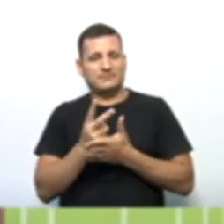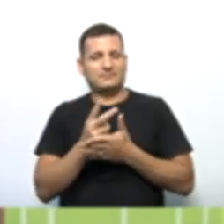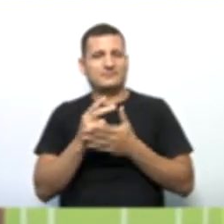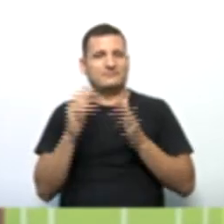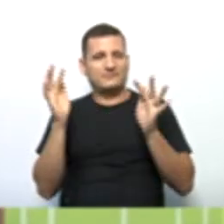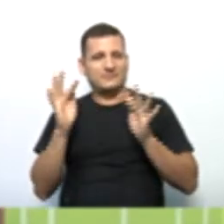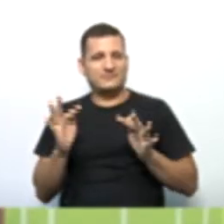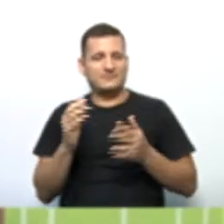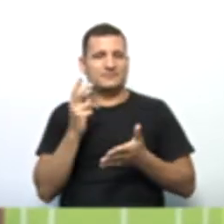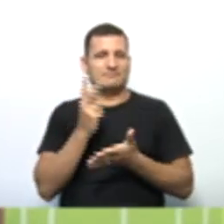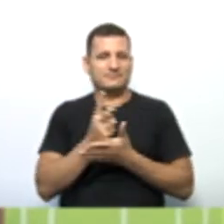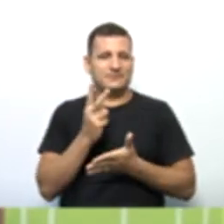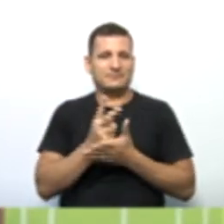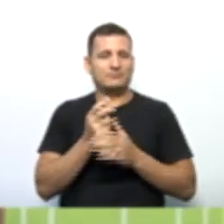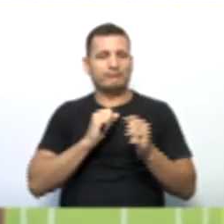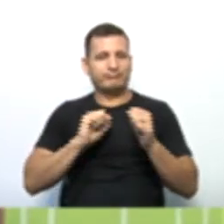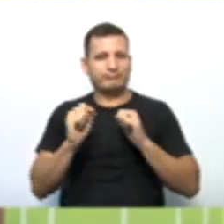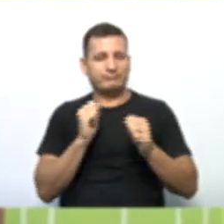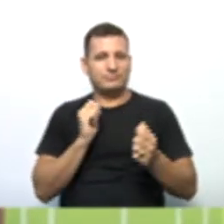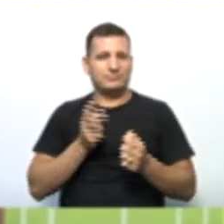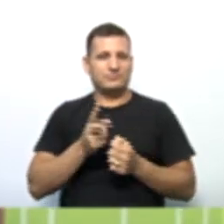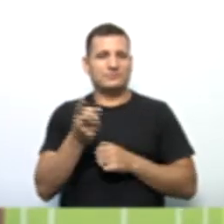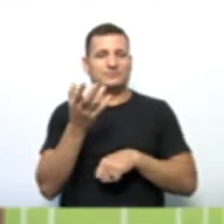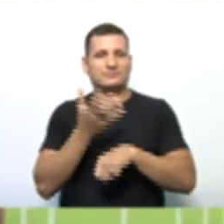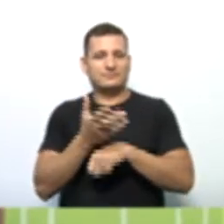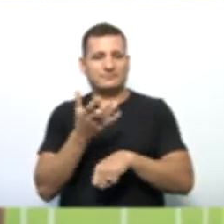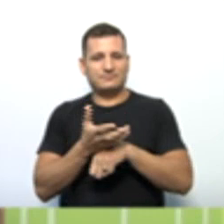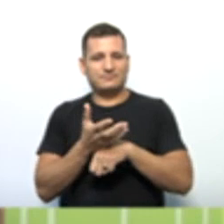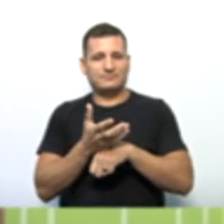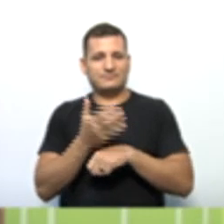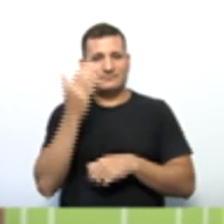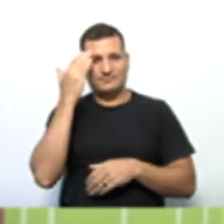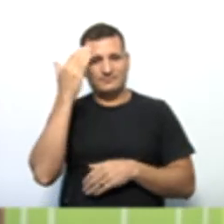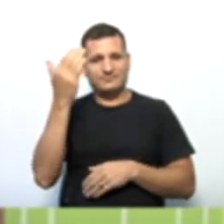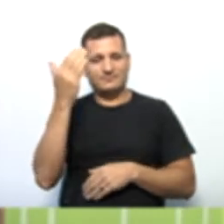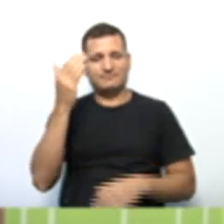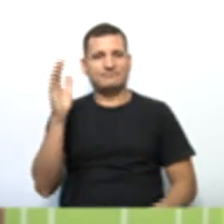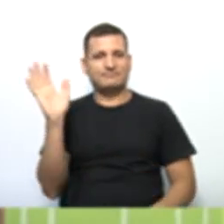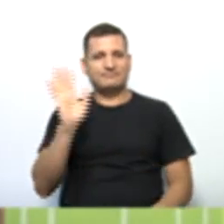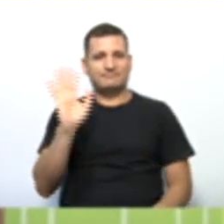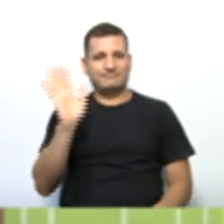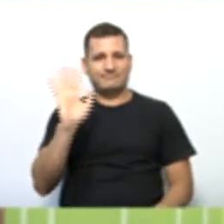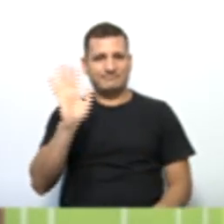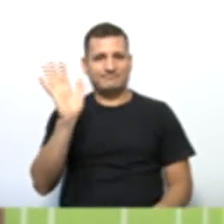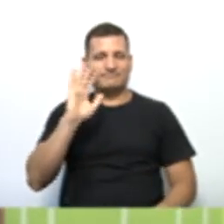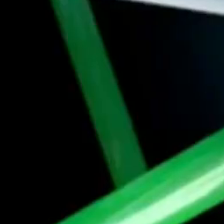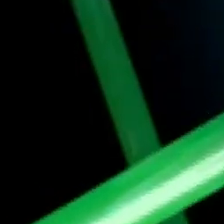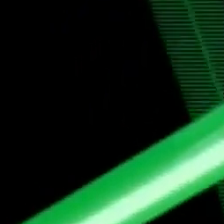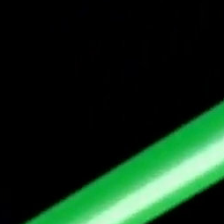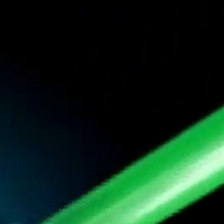alegria, para dar continuidade à nossa disciplina. Muito obrigado e até semana que vem.